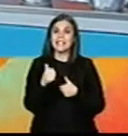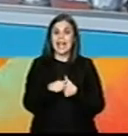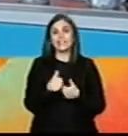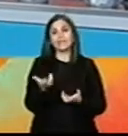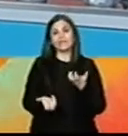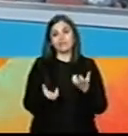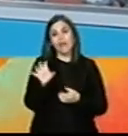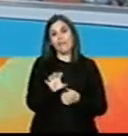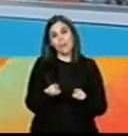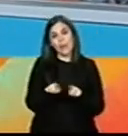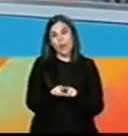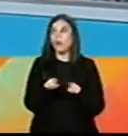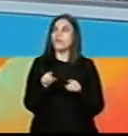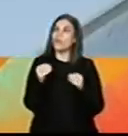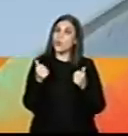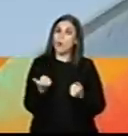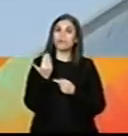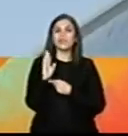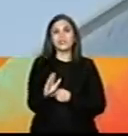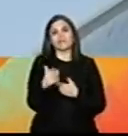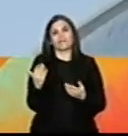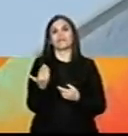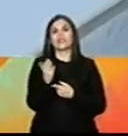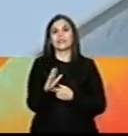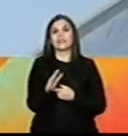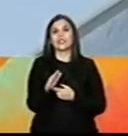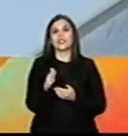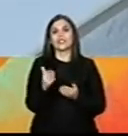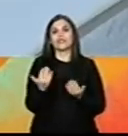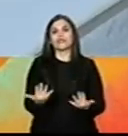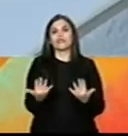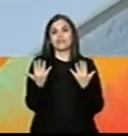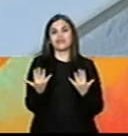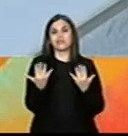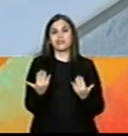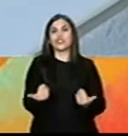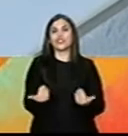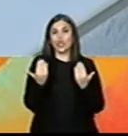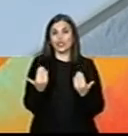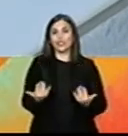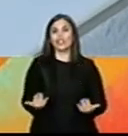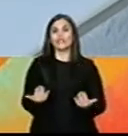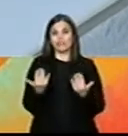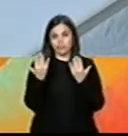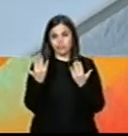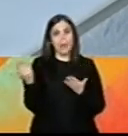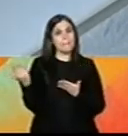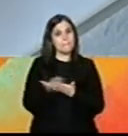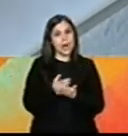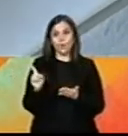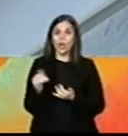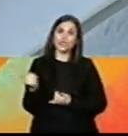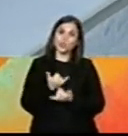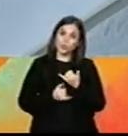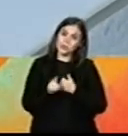E agora vamos cortar. Isto é bom, por exemplo, para fazer, tipo, imaginemos fazer umas tostinhas, estão a ver? Faz-se umas tostinhas e em vez de usar o pão, faz-se